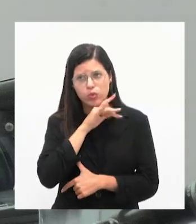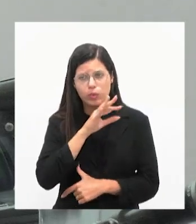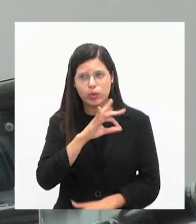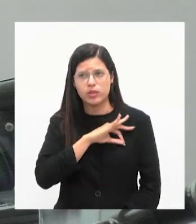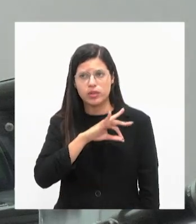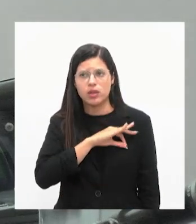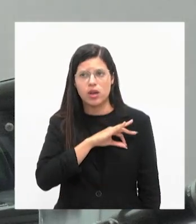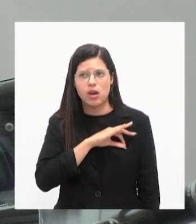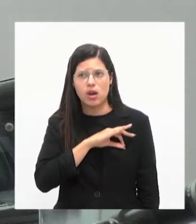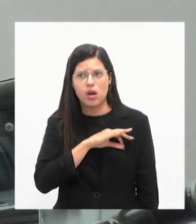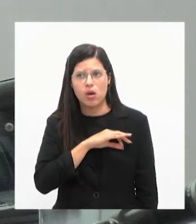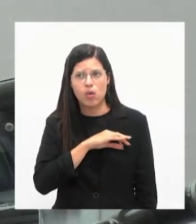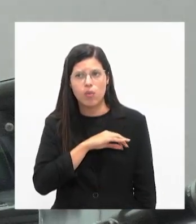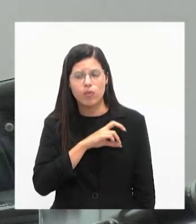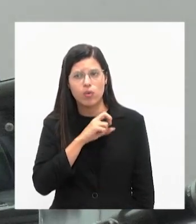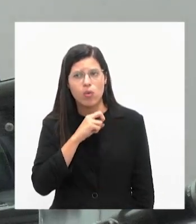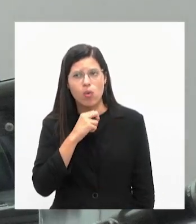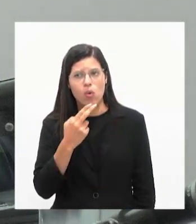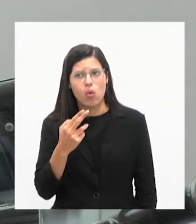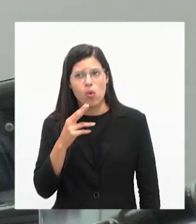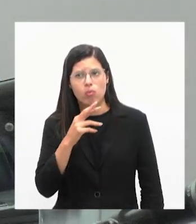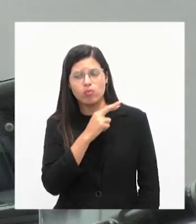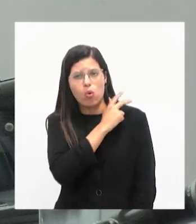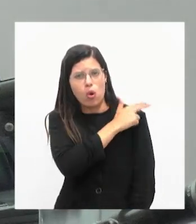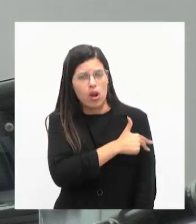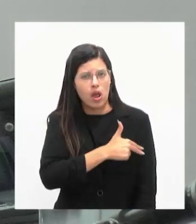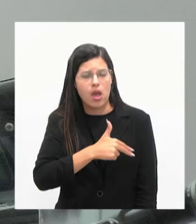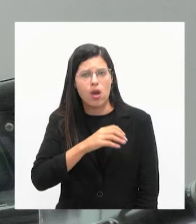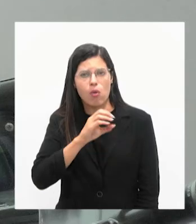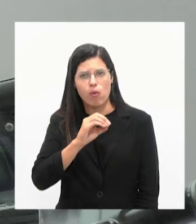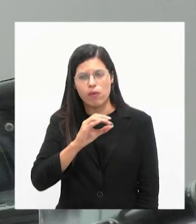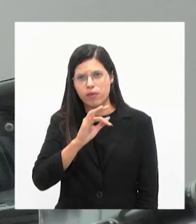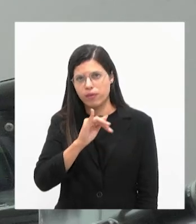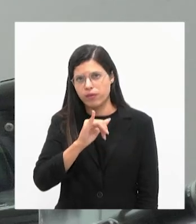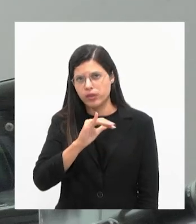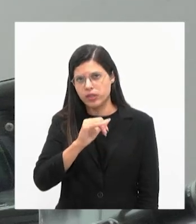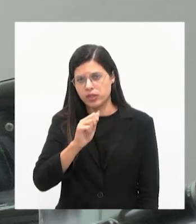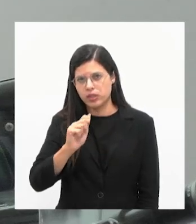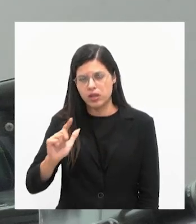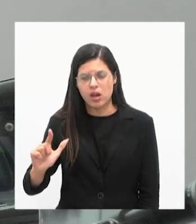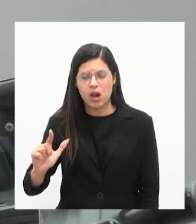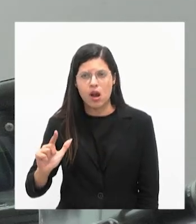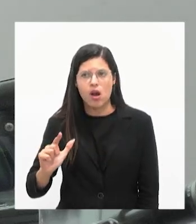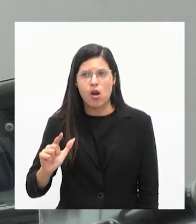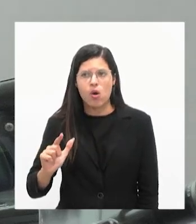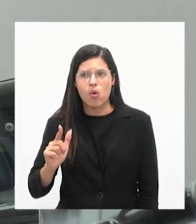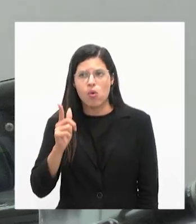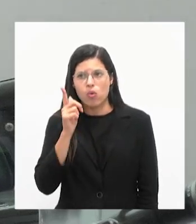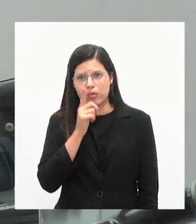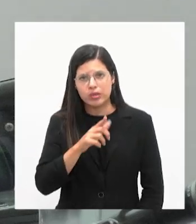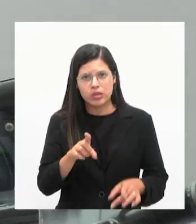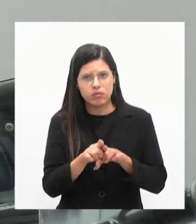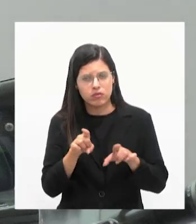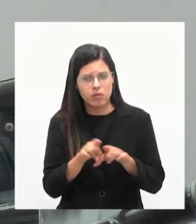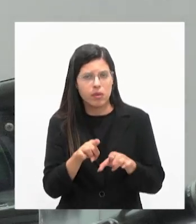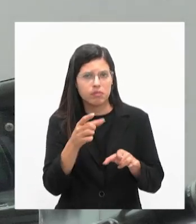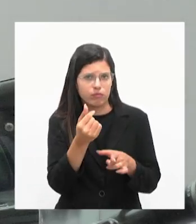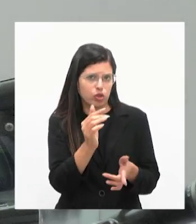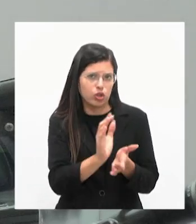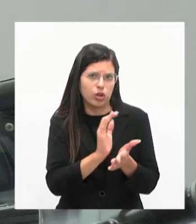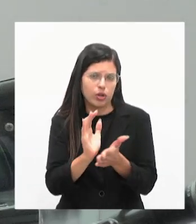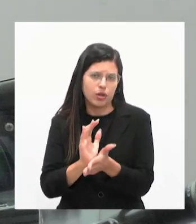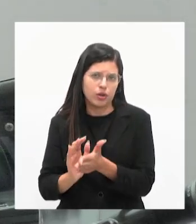cima, de coronel, de oficial, levando vantagem no esquema da máfia.